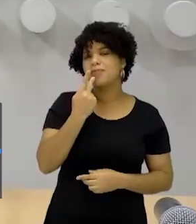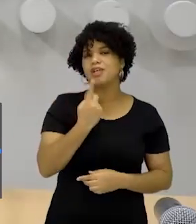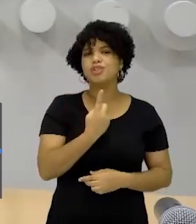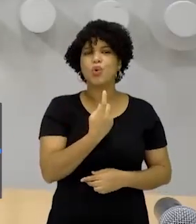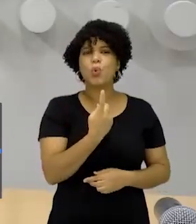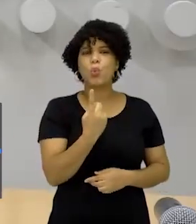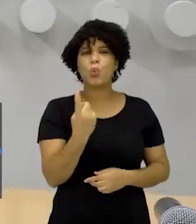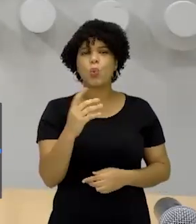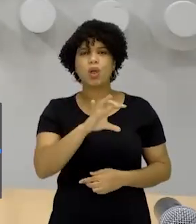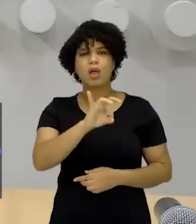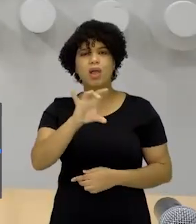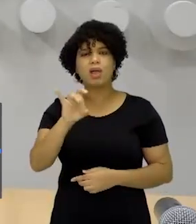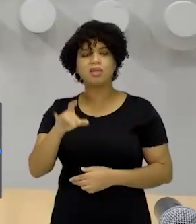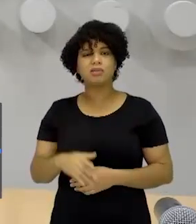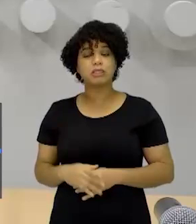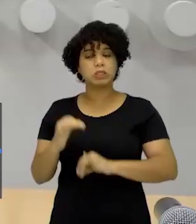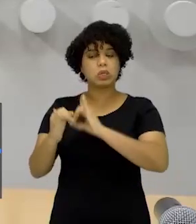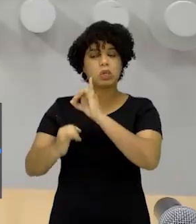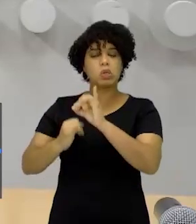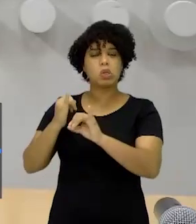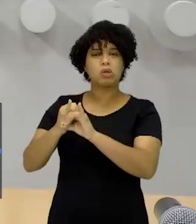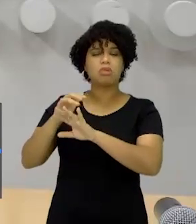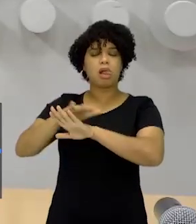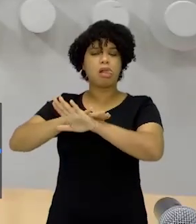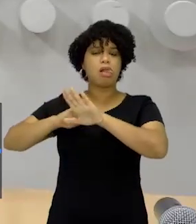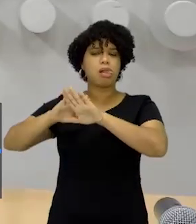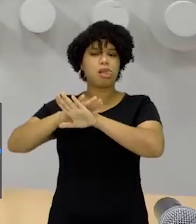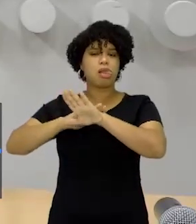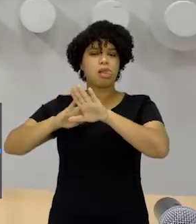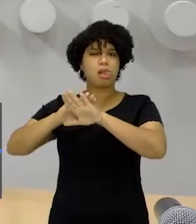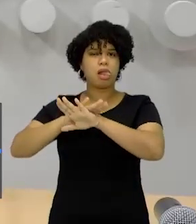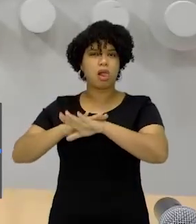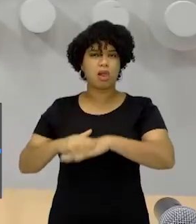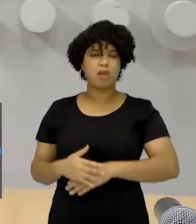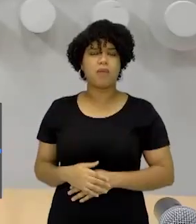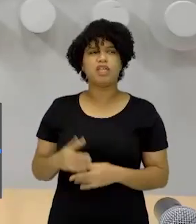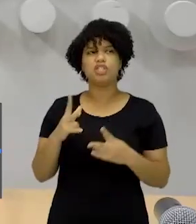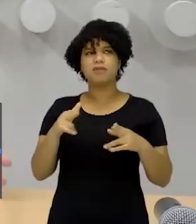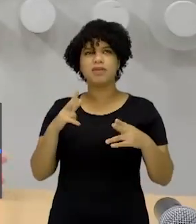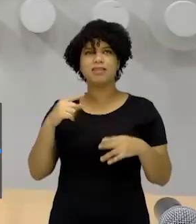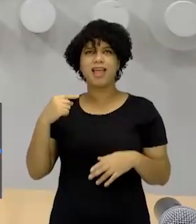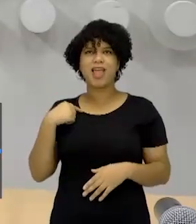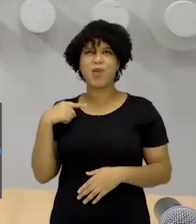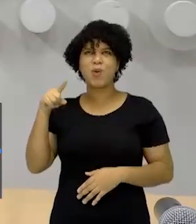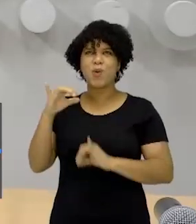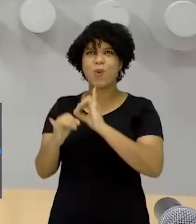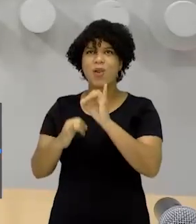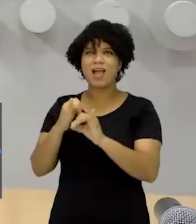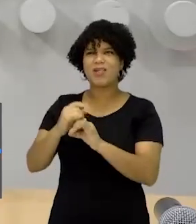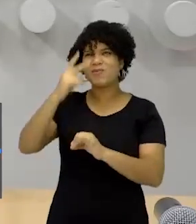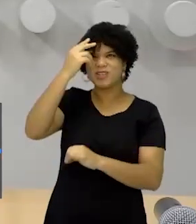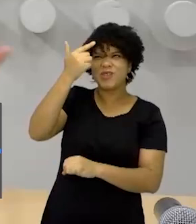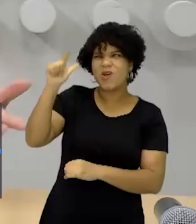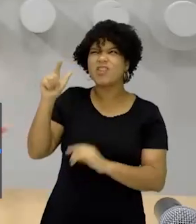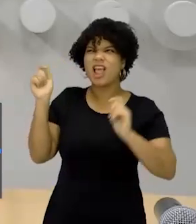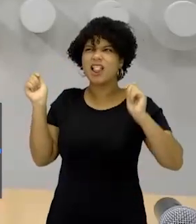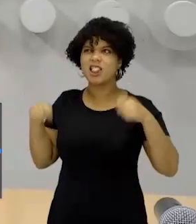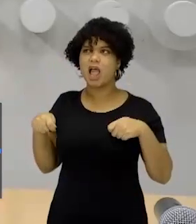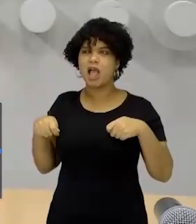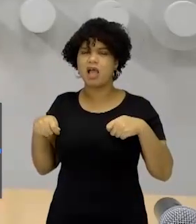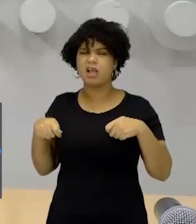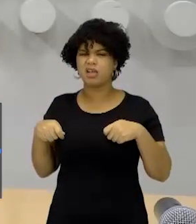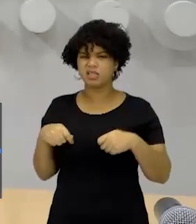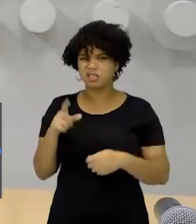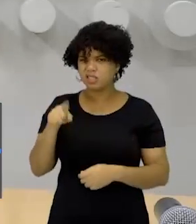do que somos, em algum momento nos colocará em situações difíceis de resolver. Além disso, ao associar-se a uma